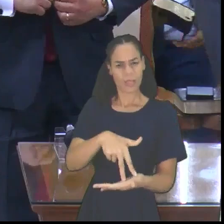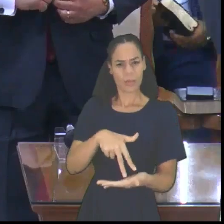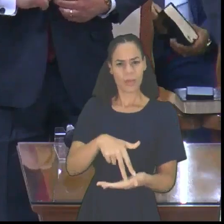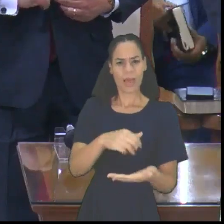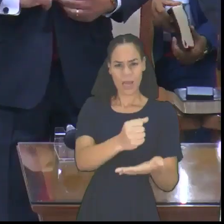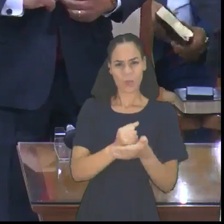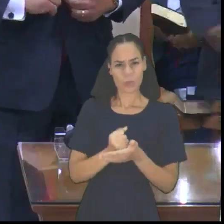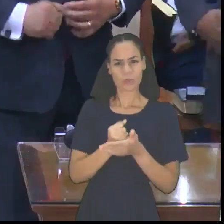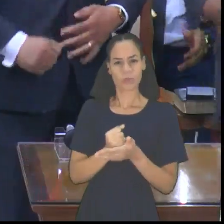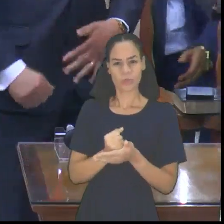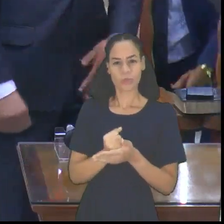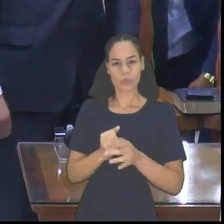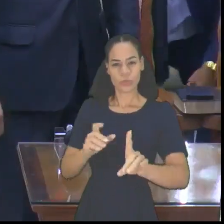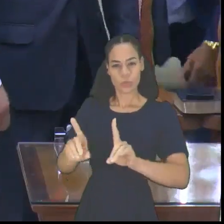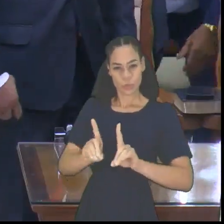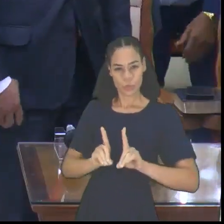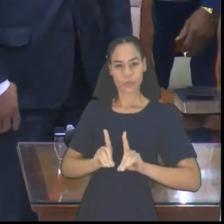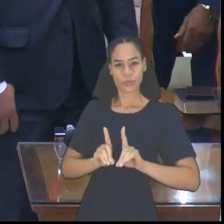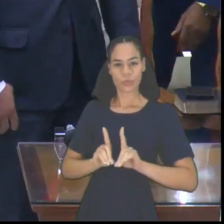irmão. Acompanhe ele.